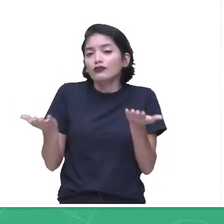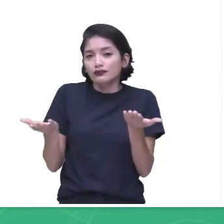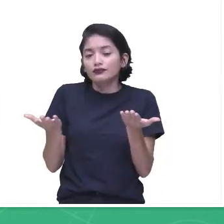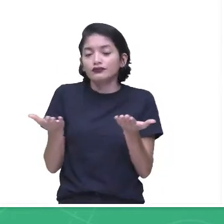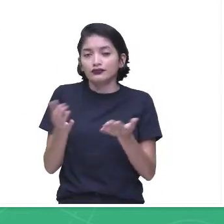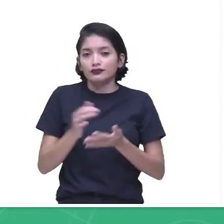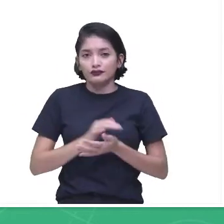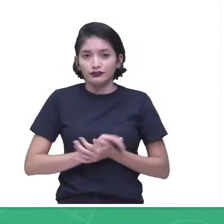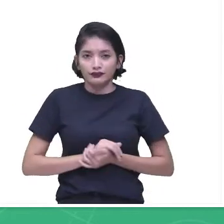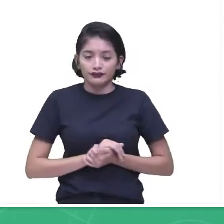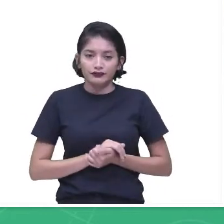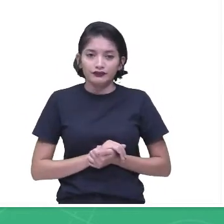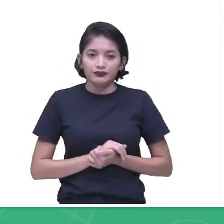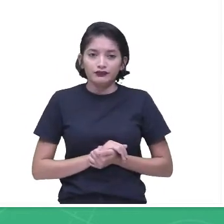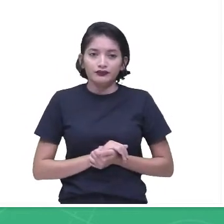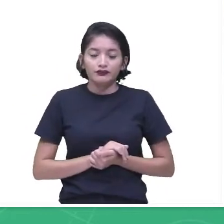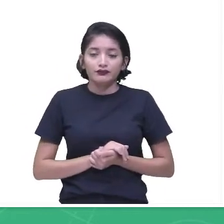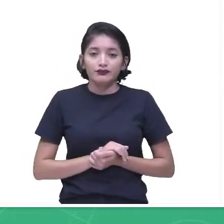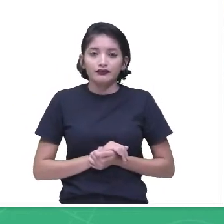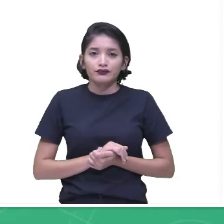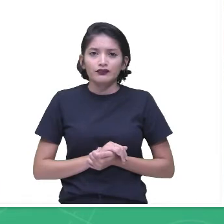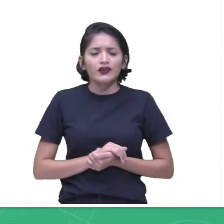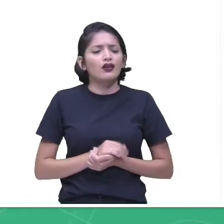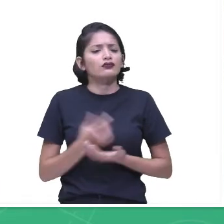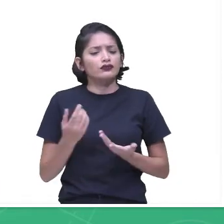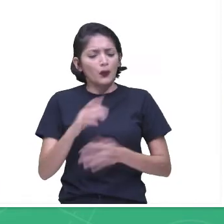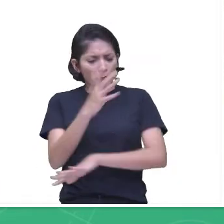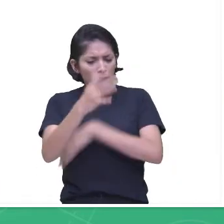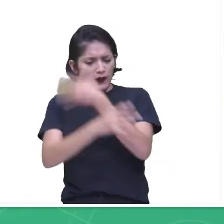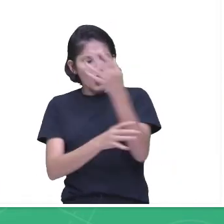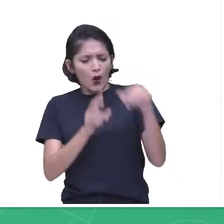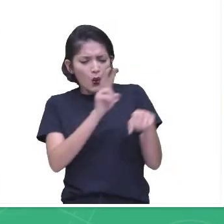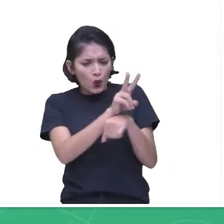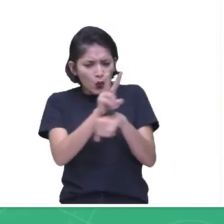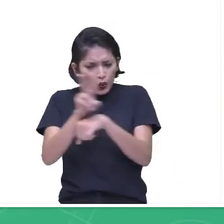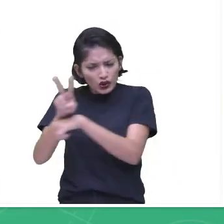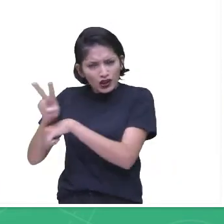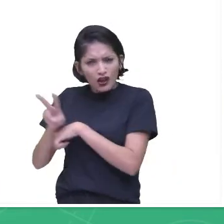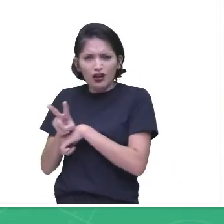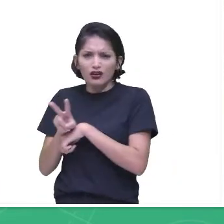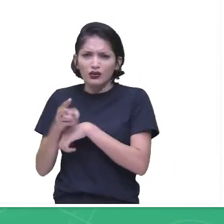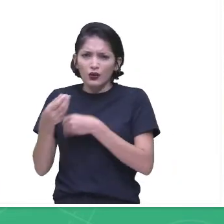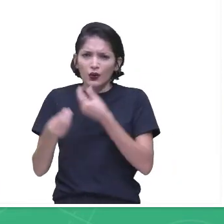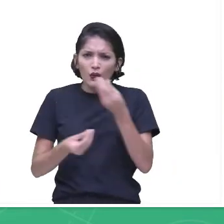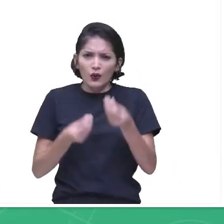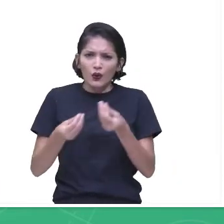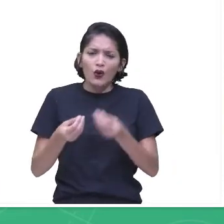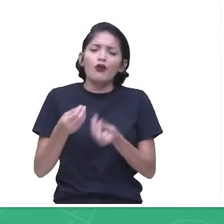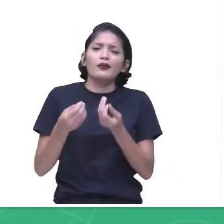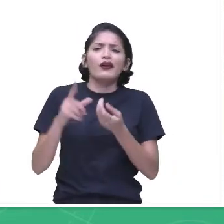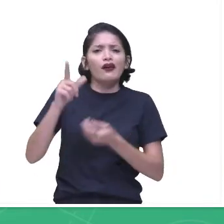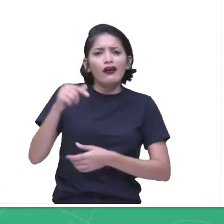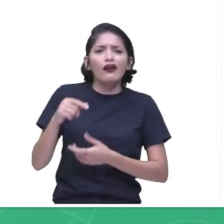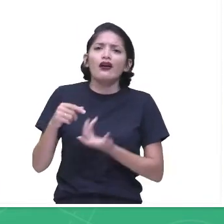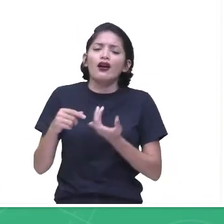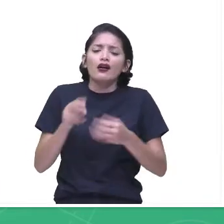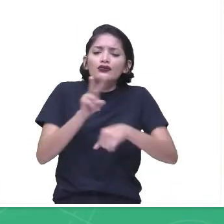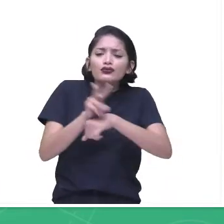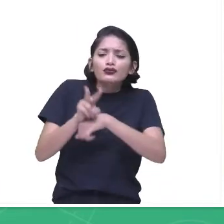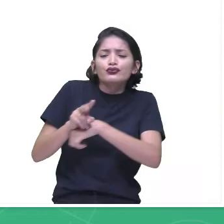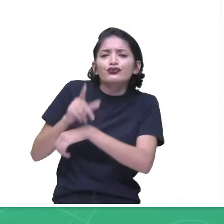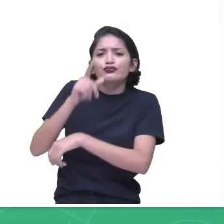Nosso meio ambiente é preservado? Como é que é o saneamento básico do meu bairro, da minha cidade, né, da